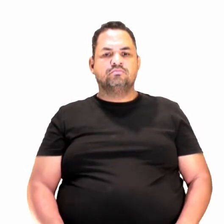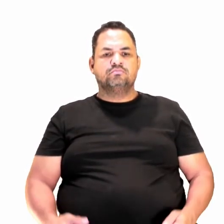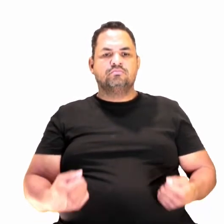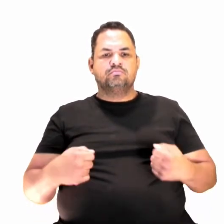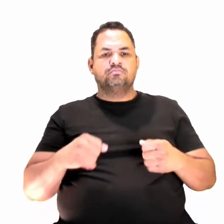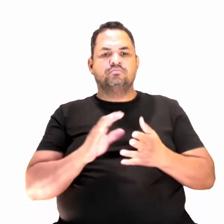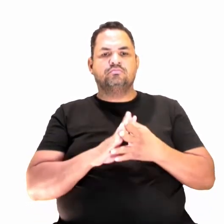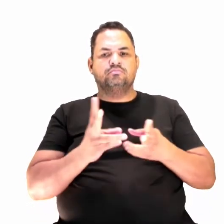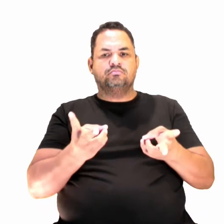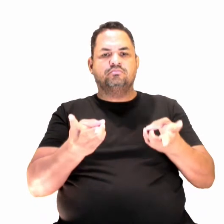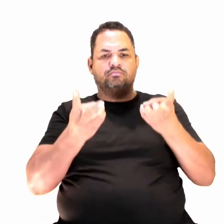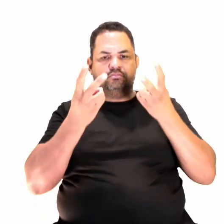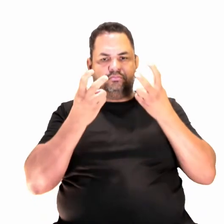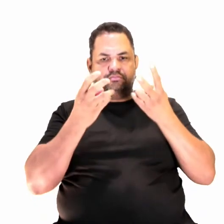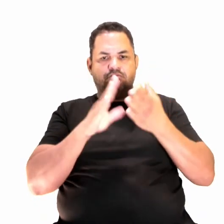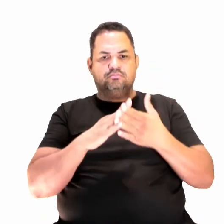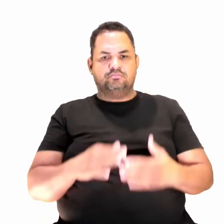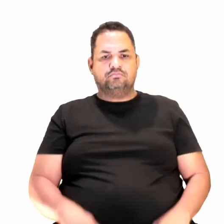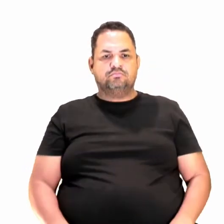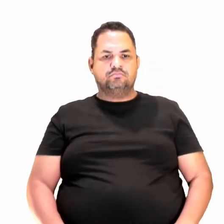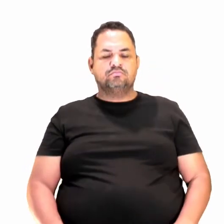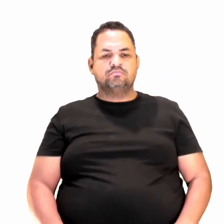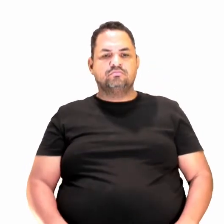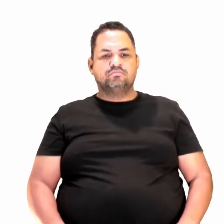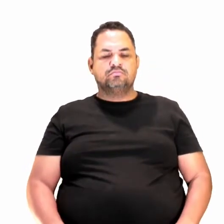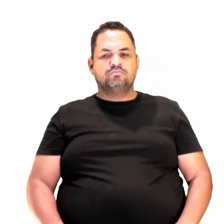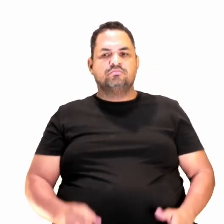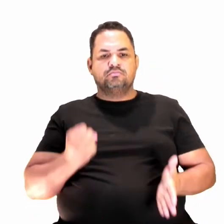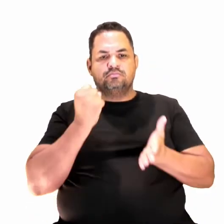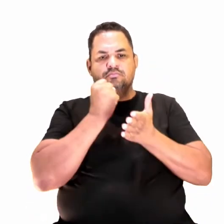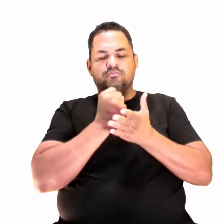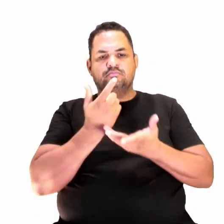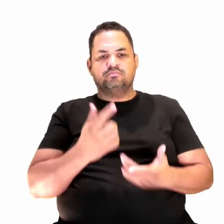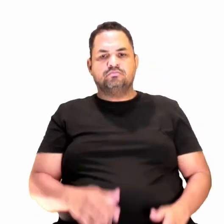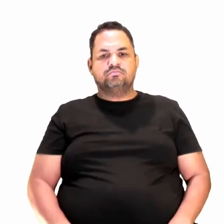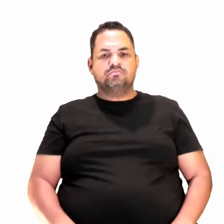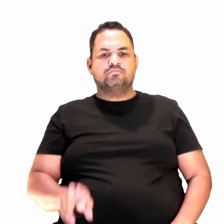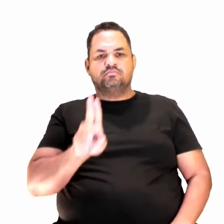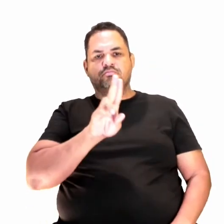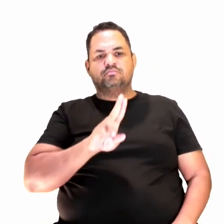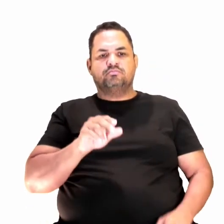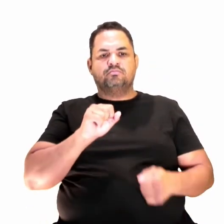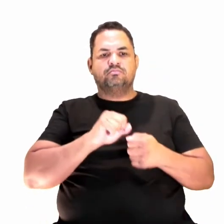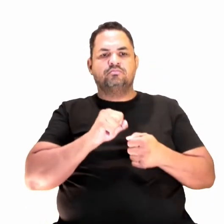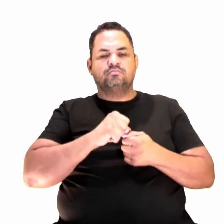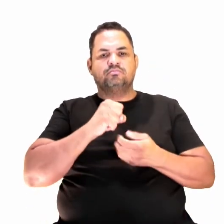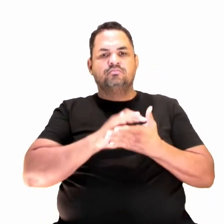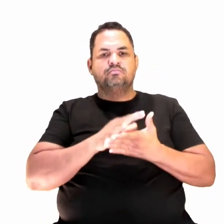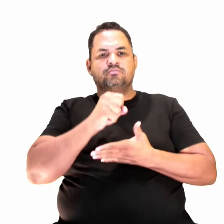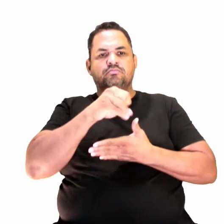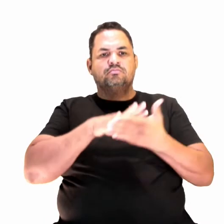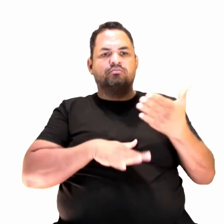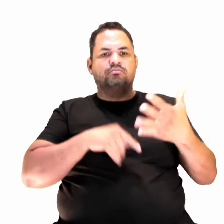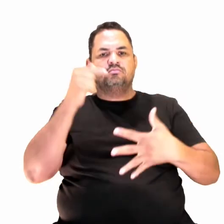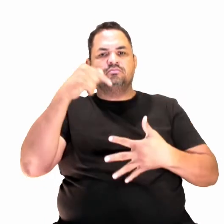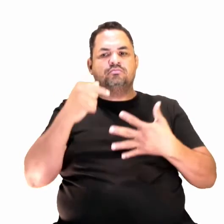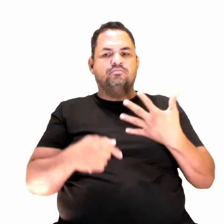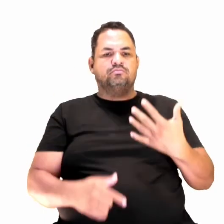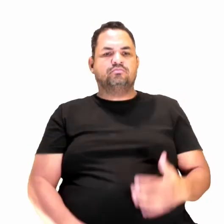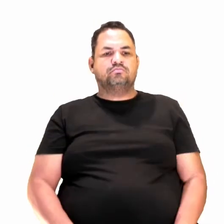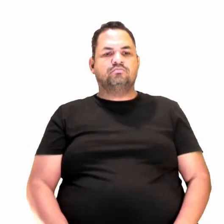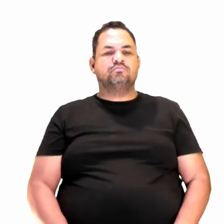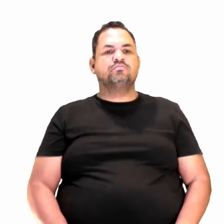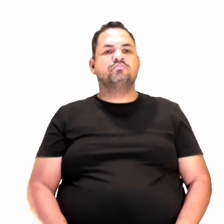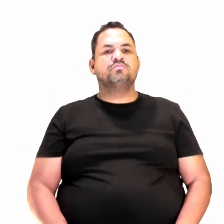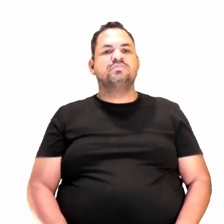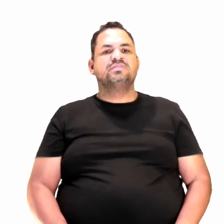pode perceber que ele está aqui em negrito, porque a gente vai usar eles para fazer as atividades, como a 3. This